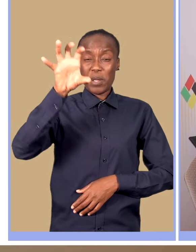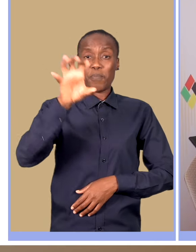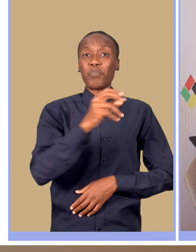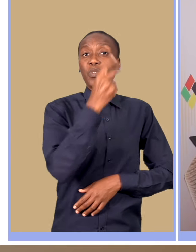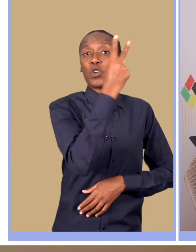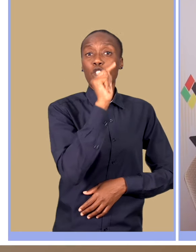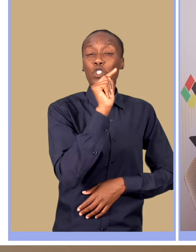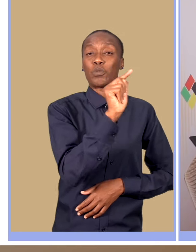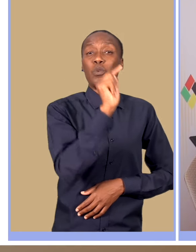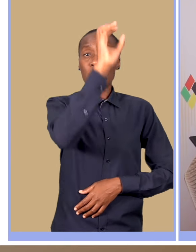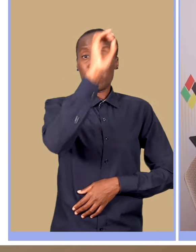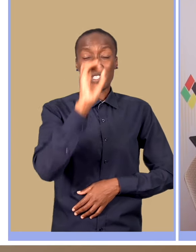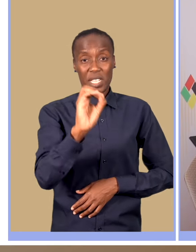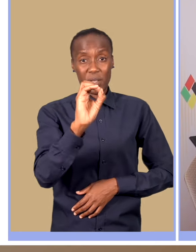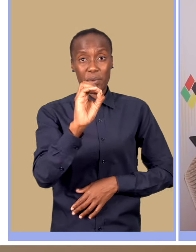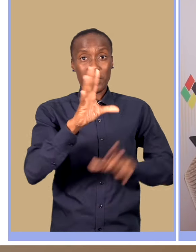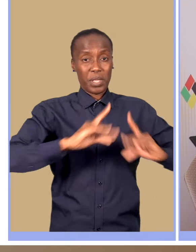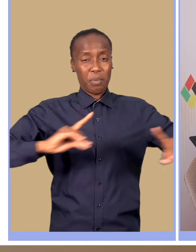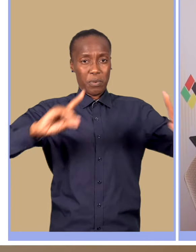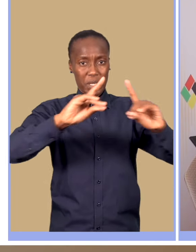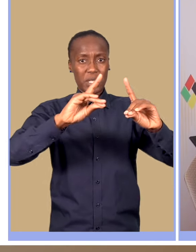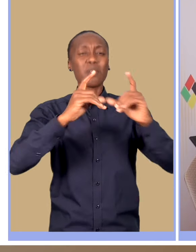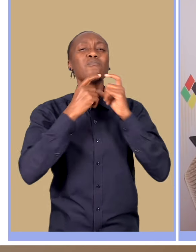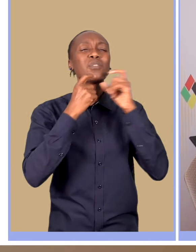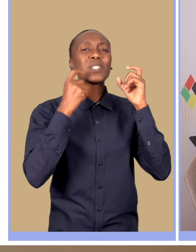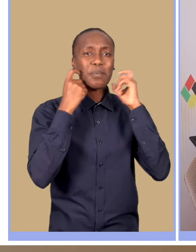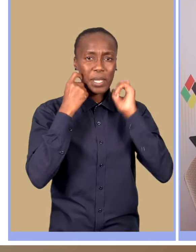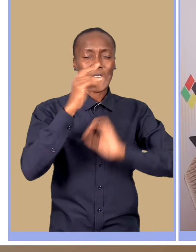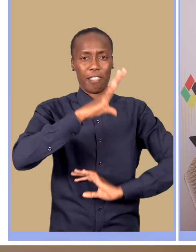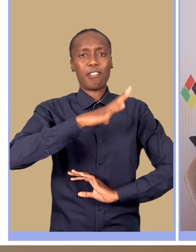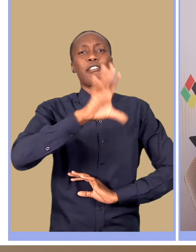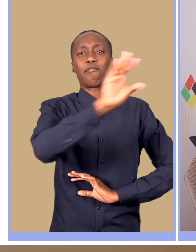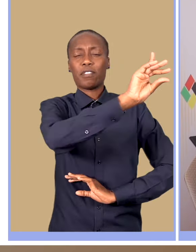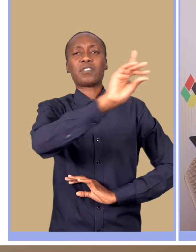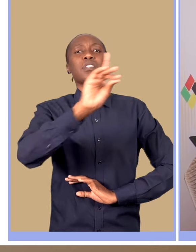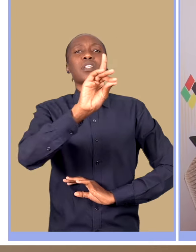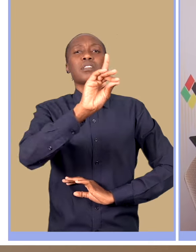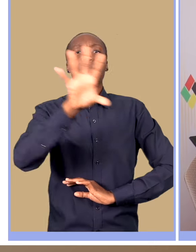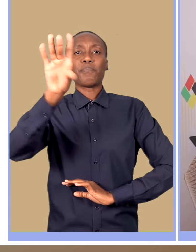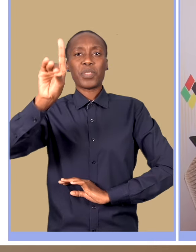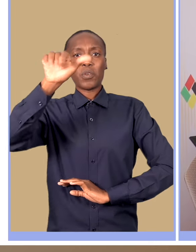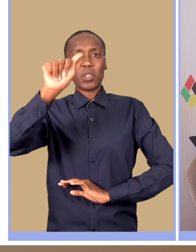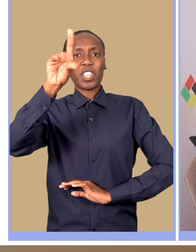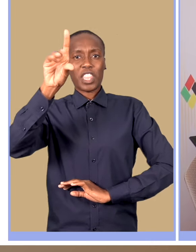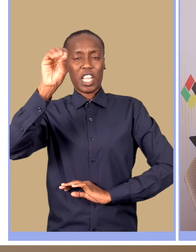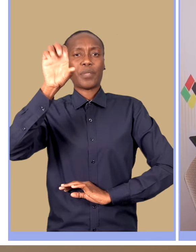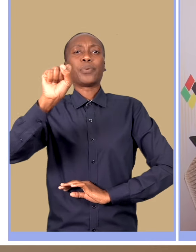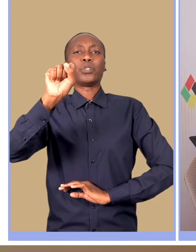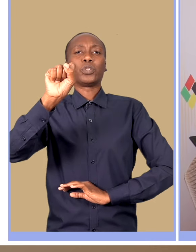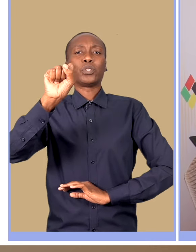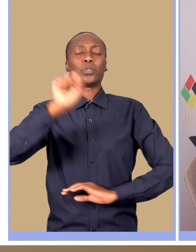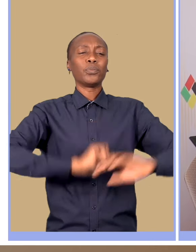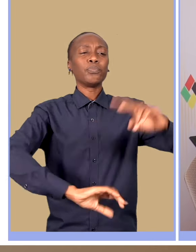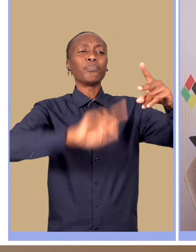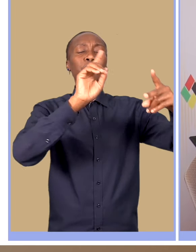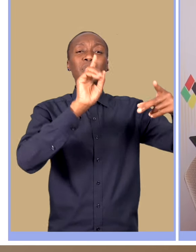2% da população moçambicana é que sofre de alguma deficiência, de acordo com os dados oficiais. E